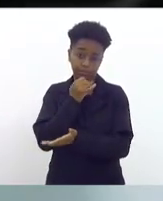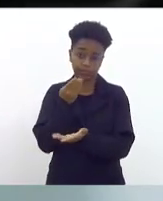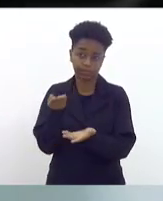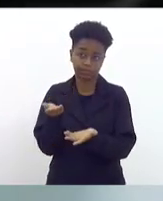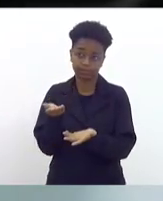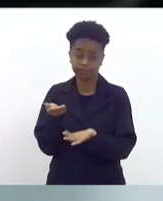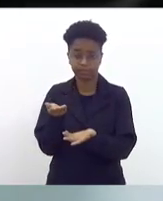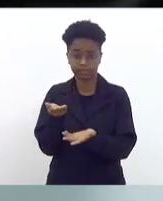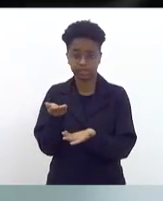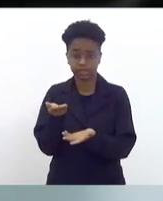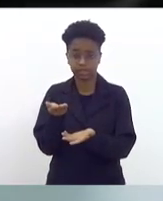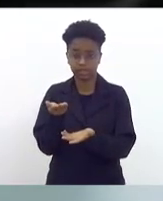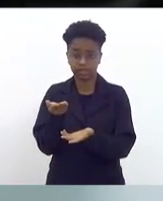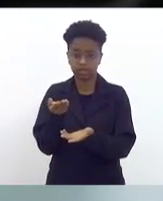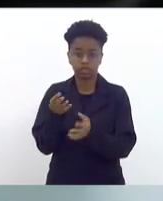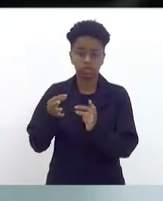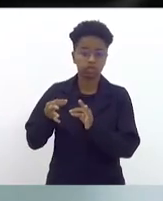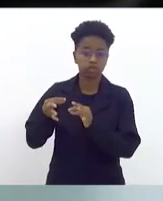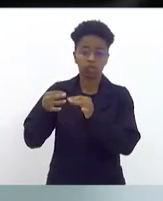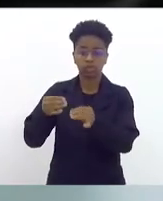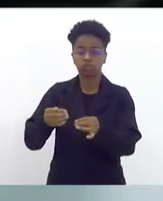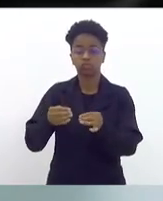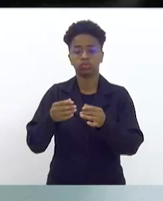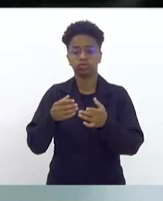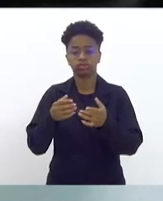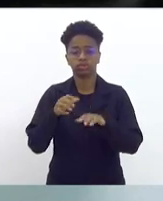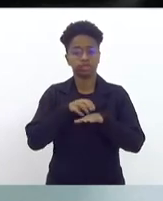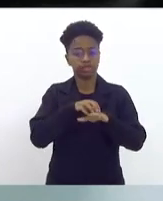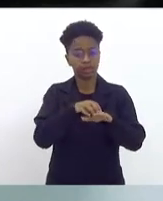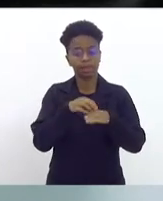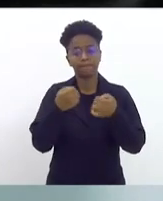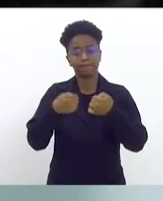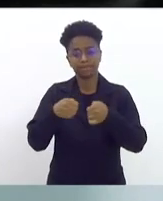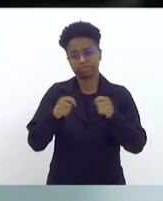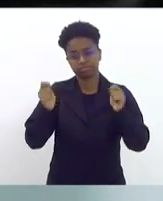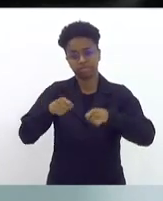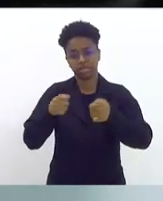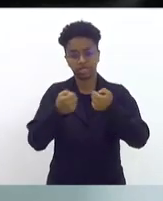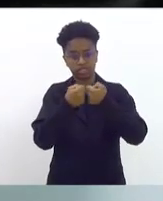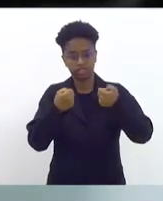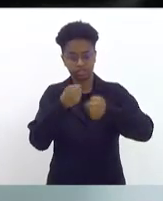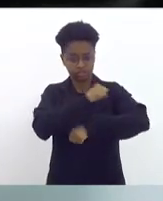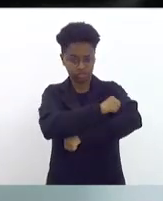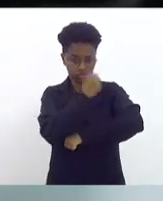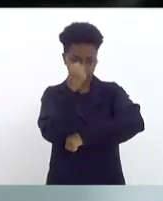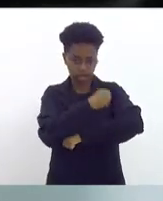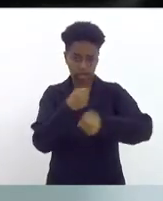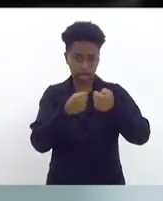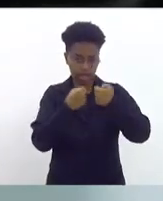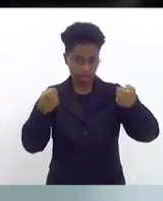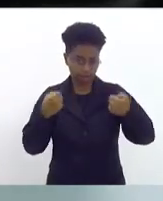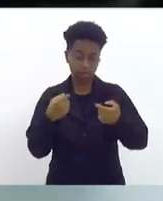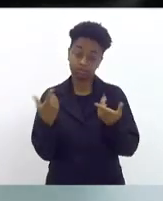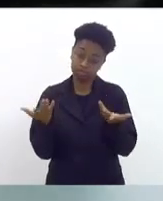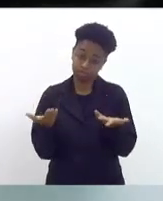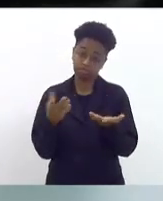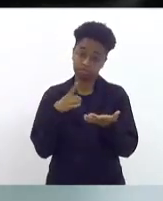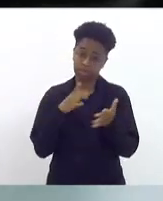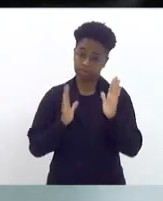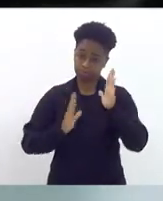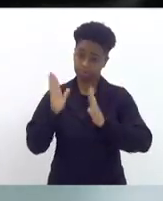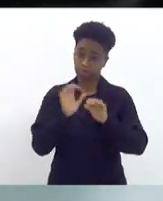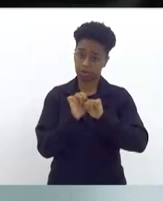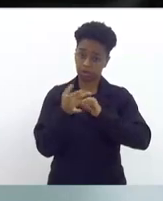que as frotas tivessem a possibilidade de abertura na janelas acabou de sair de uma pandemia queremos tomar